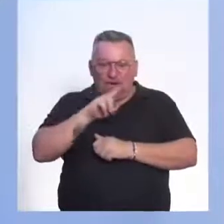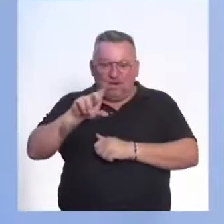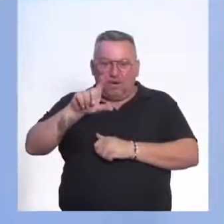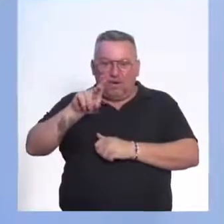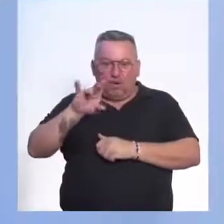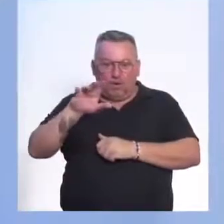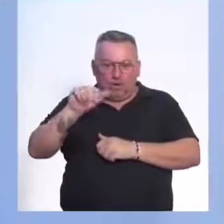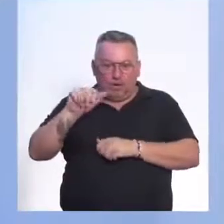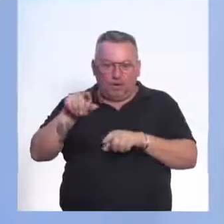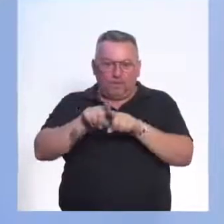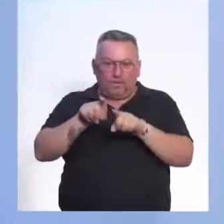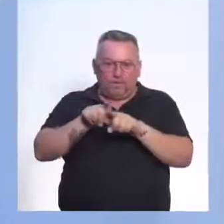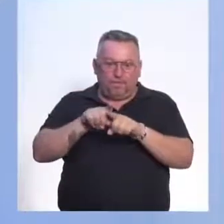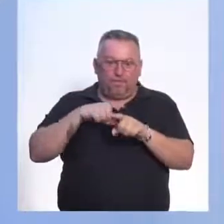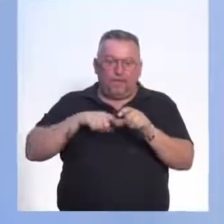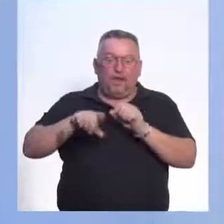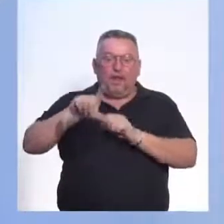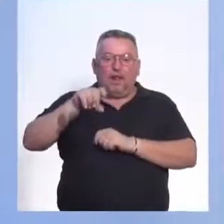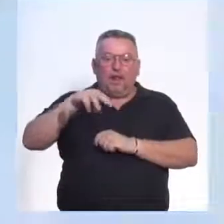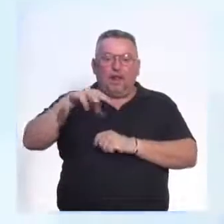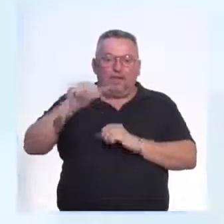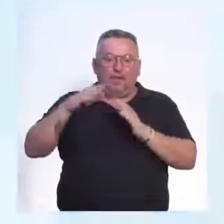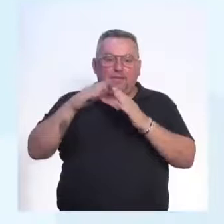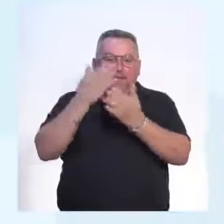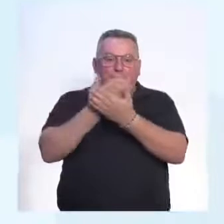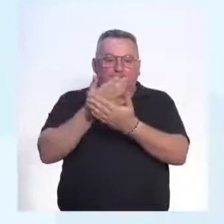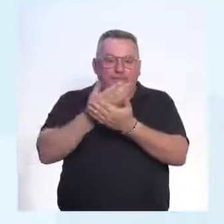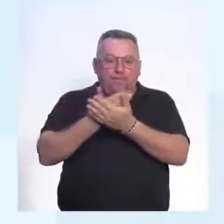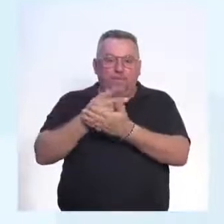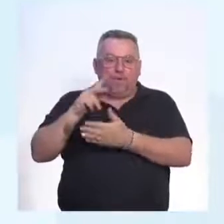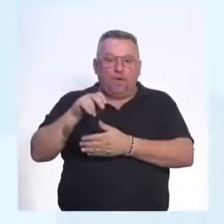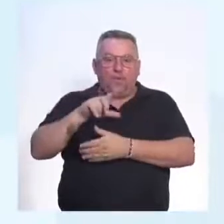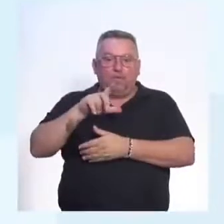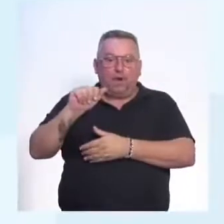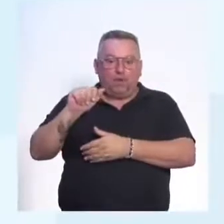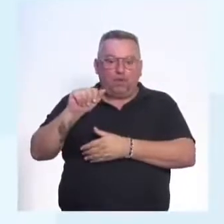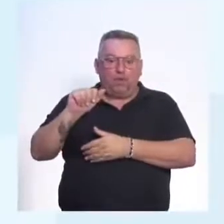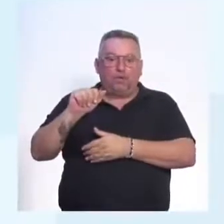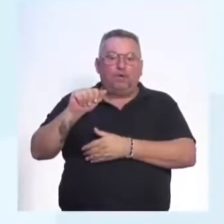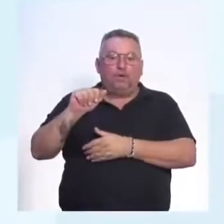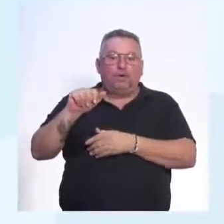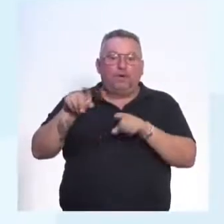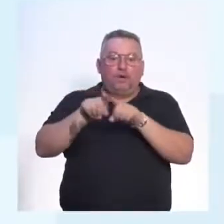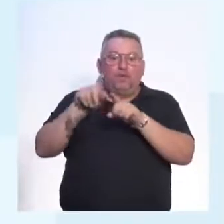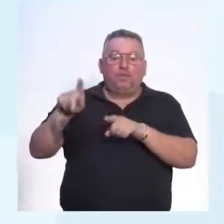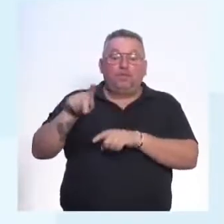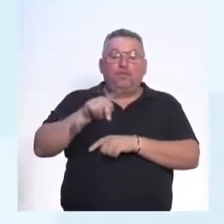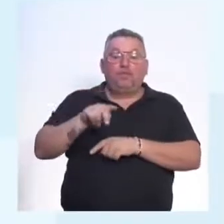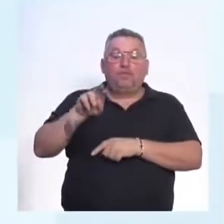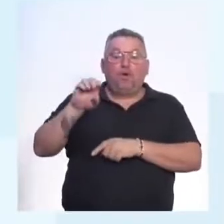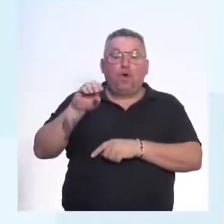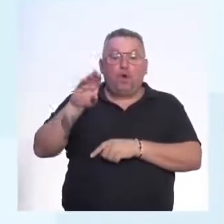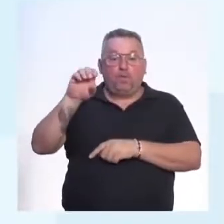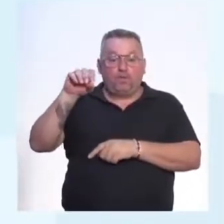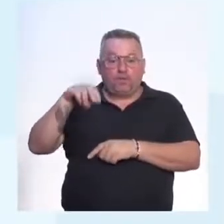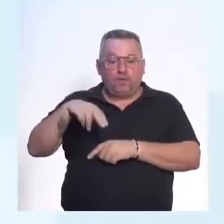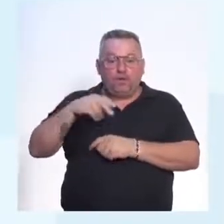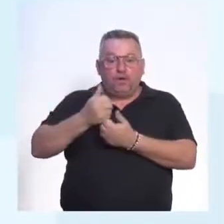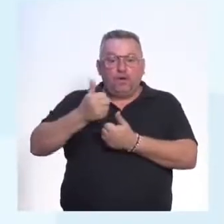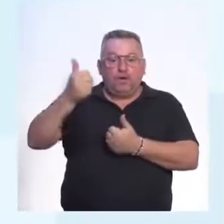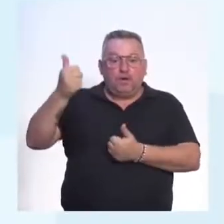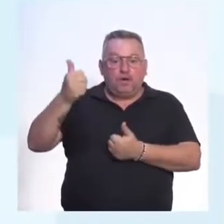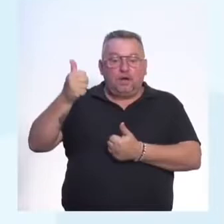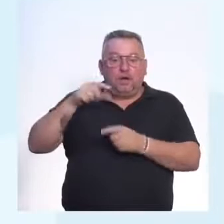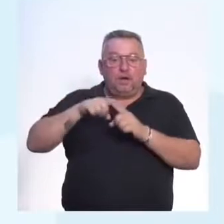Lucas Gonçalves Machado de Lima, da Escola Estadual Paulo Ismael dos Santos, professor Robson, diretoria de ensino